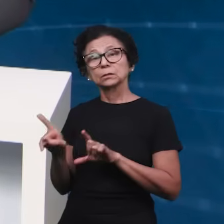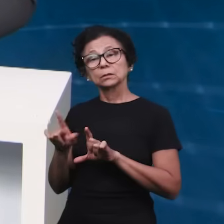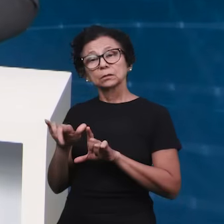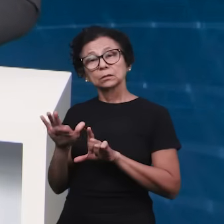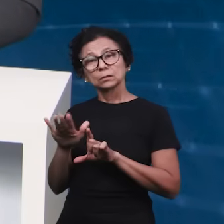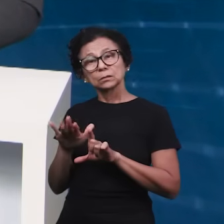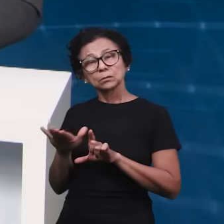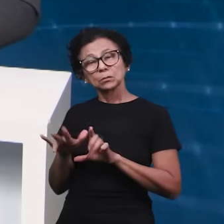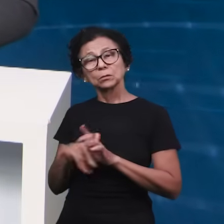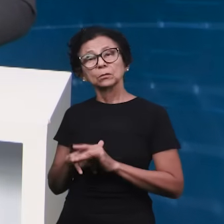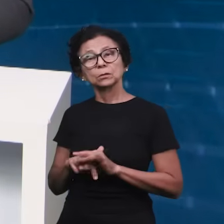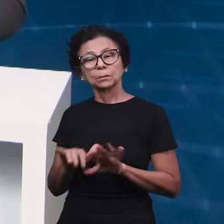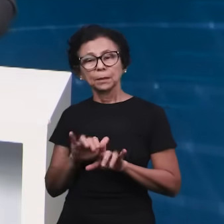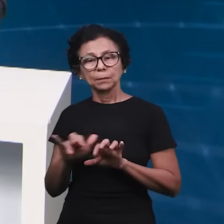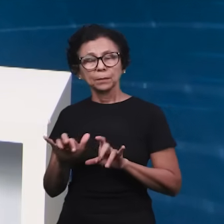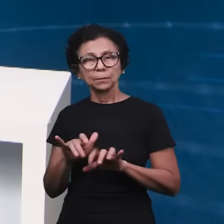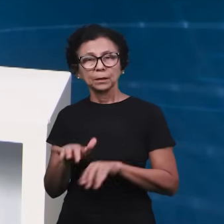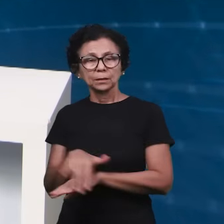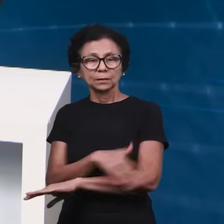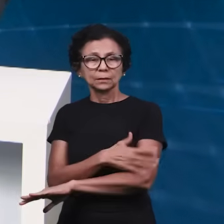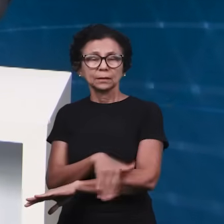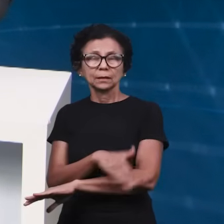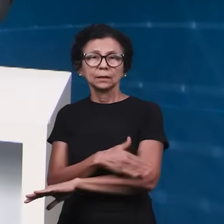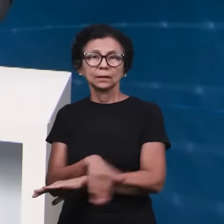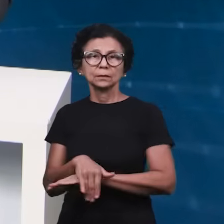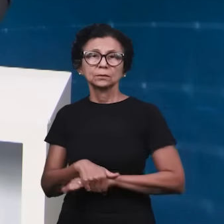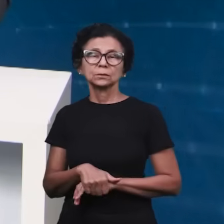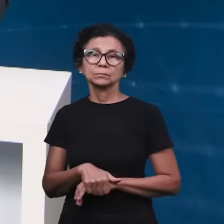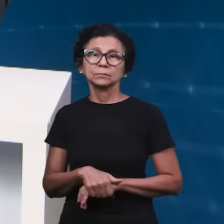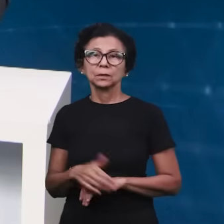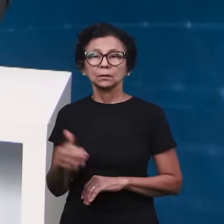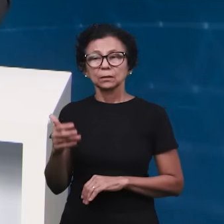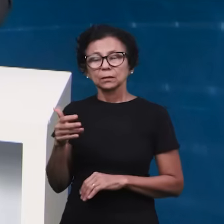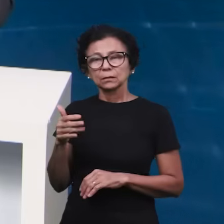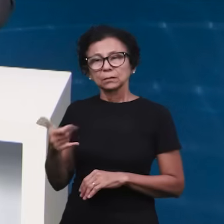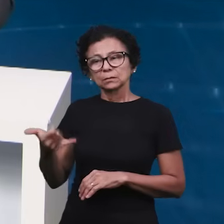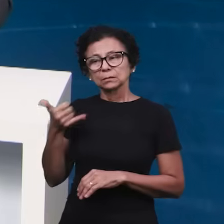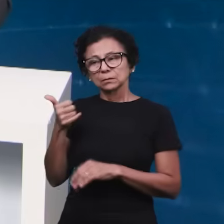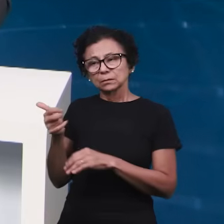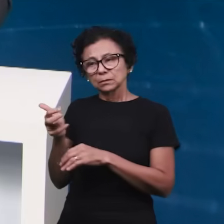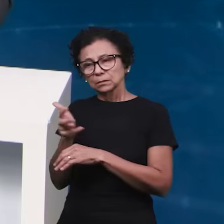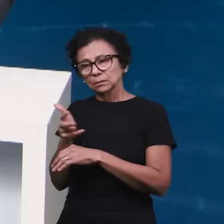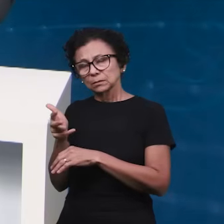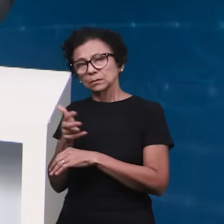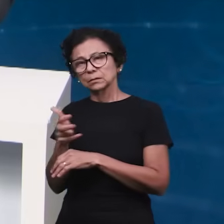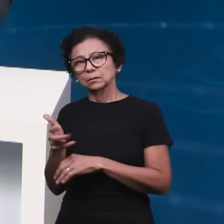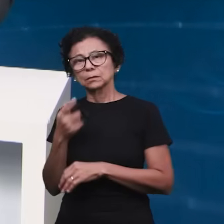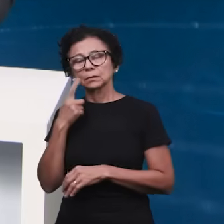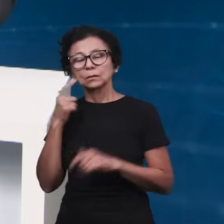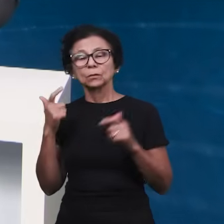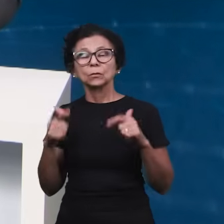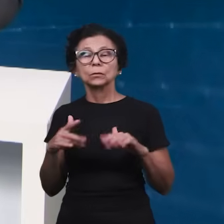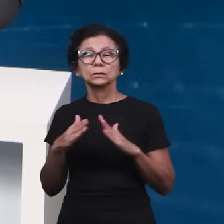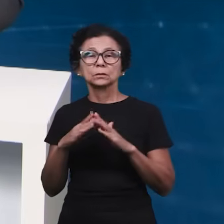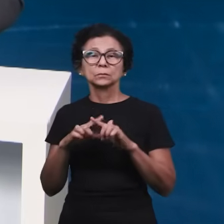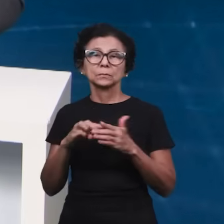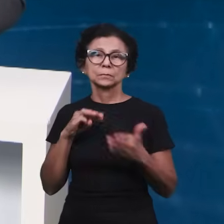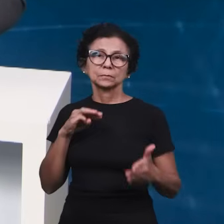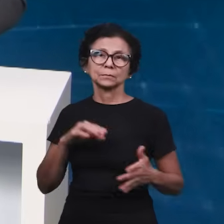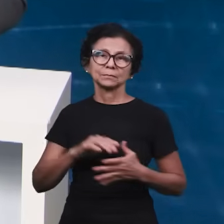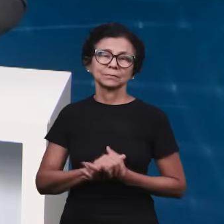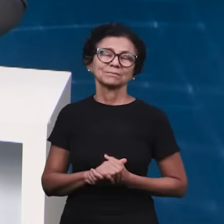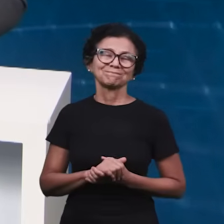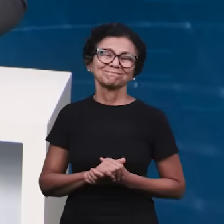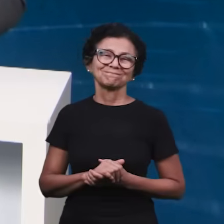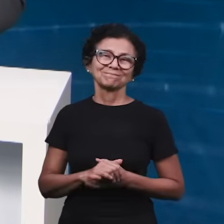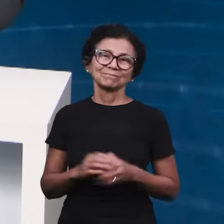nosso QR Code, é só você digitar o endereço, posicione a câmera do seu celular para saber se tem uma igreja cristã Maranata perto